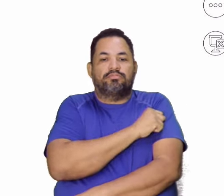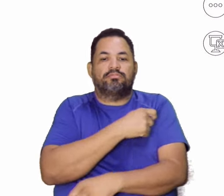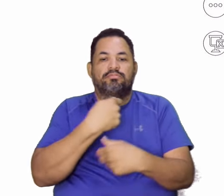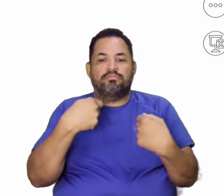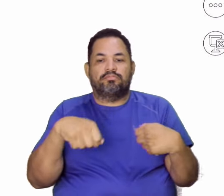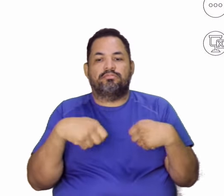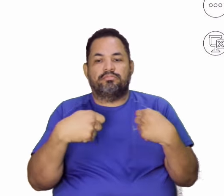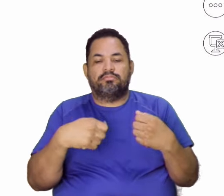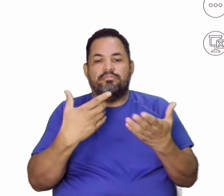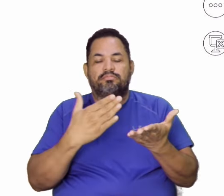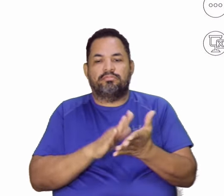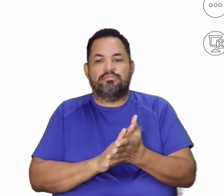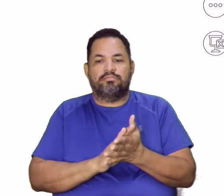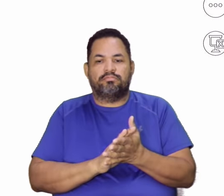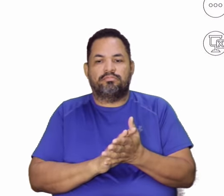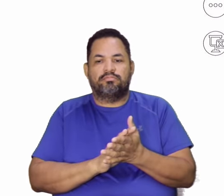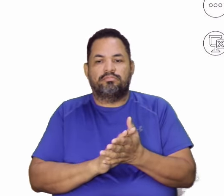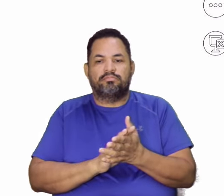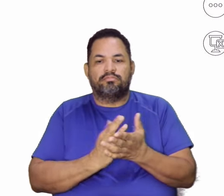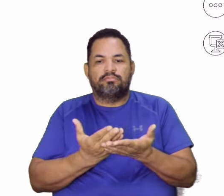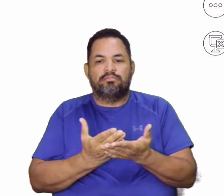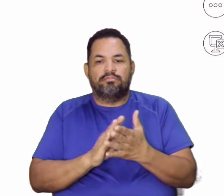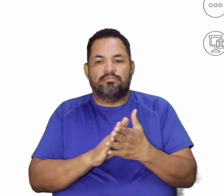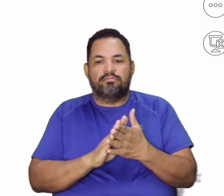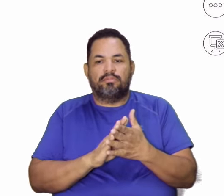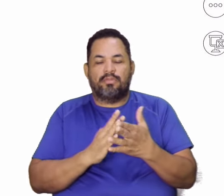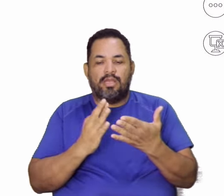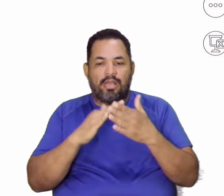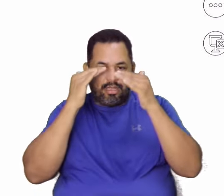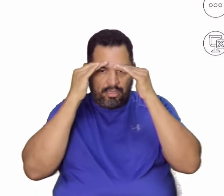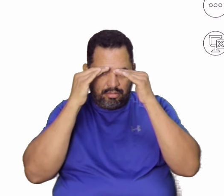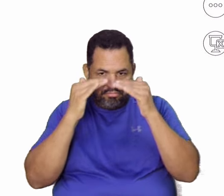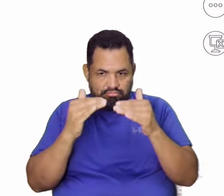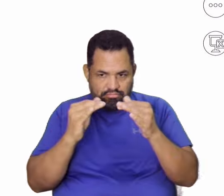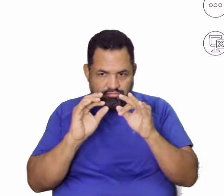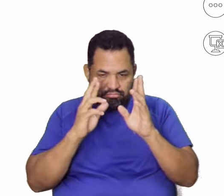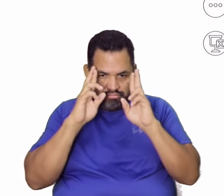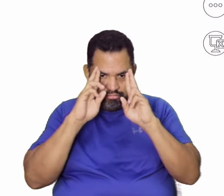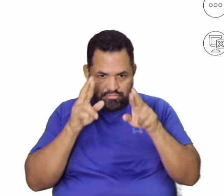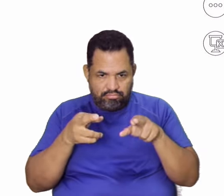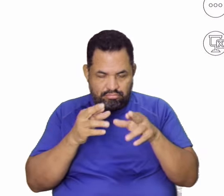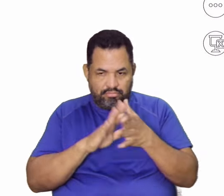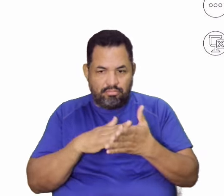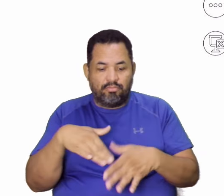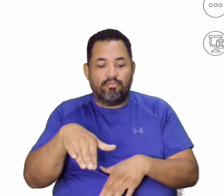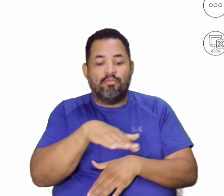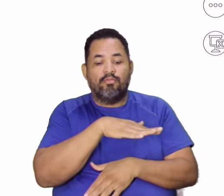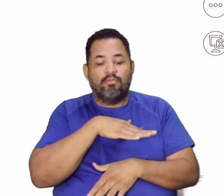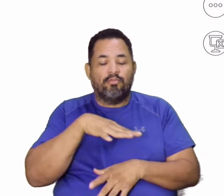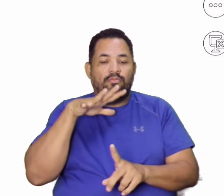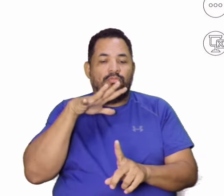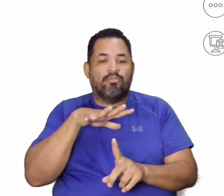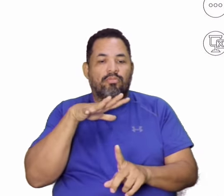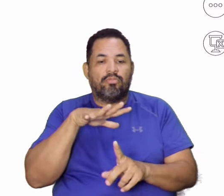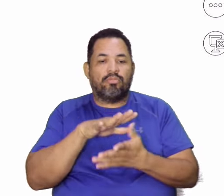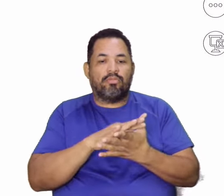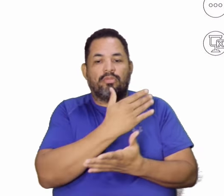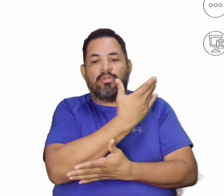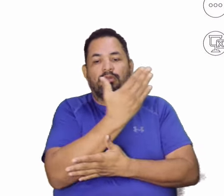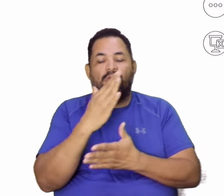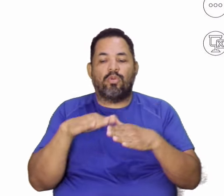precisam considerar como Minimizar os seus impactos ambientais enquanto